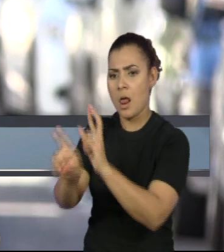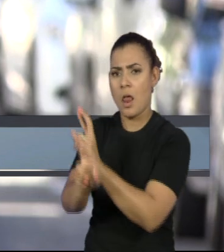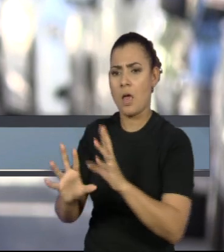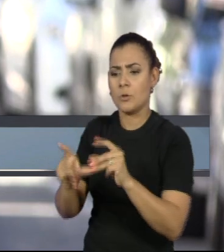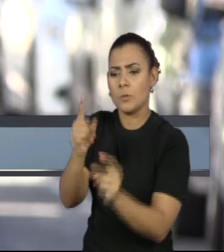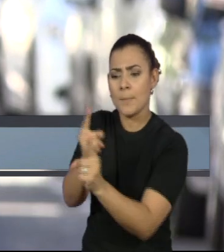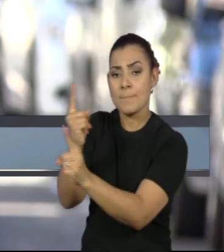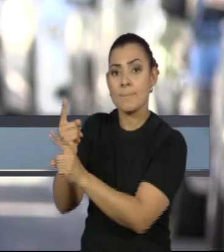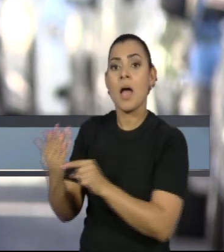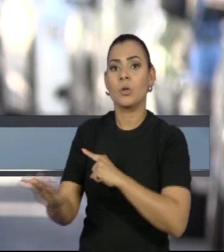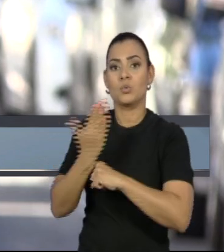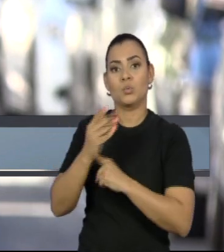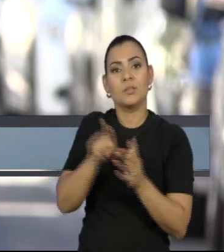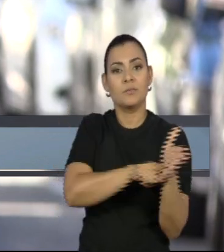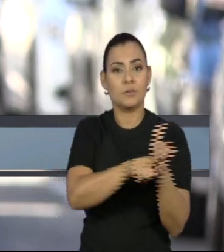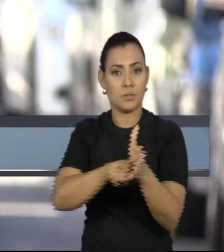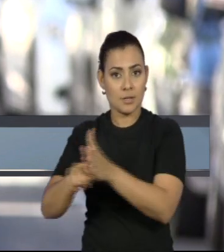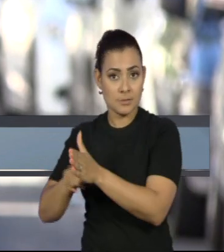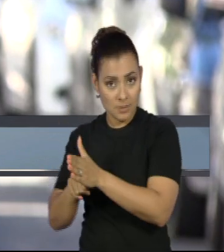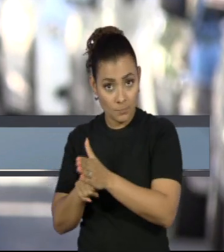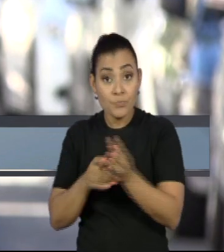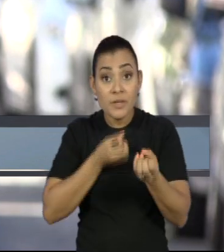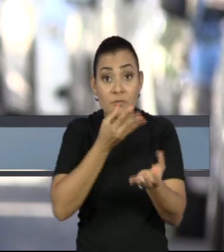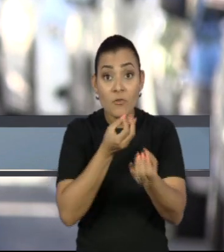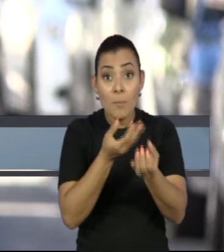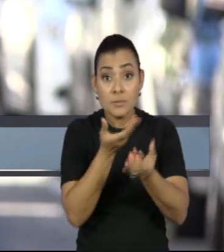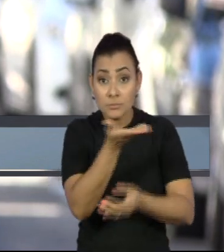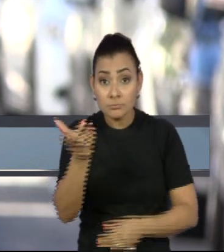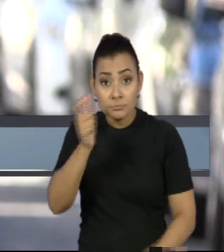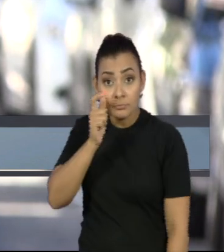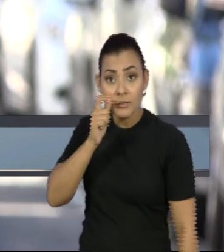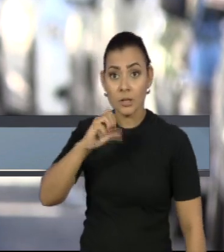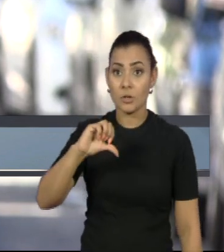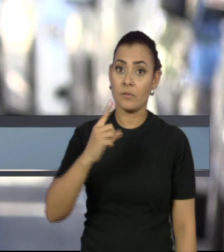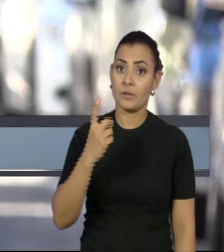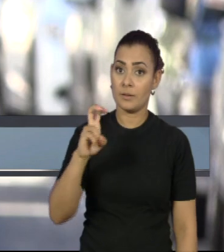pode ajudar nas investigações. Mais informações você vê às